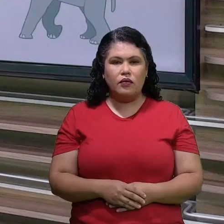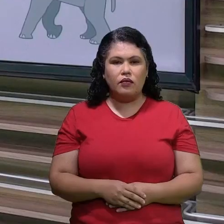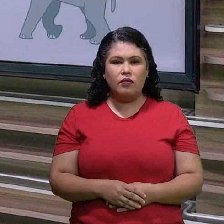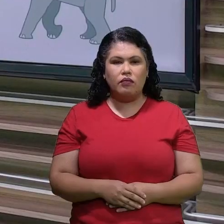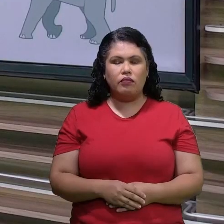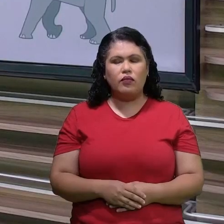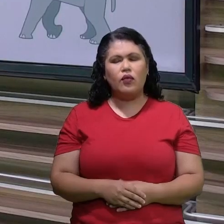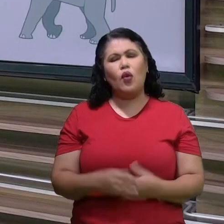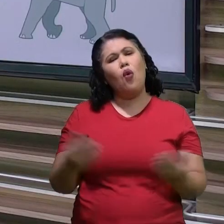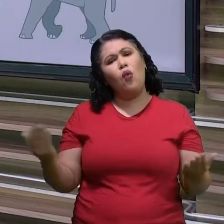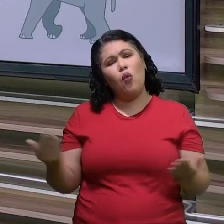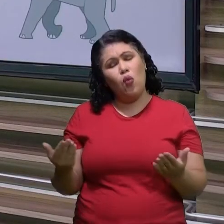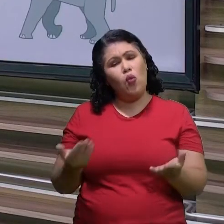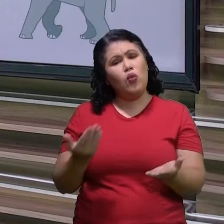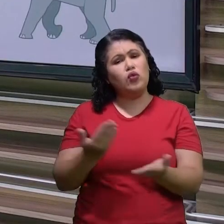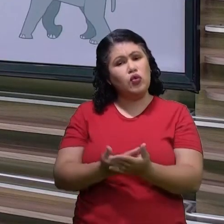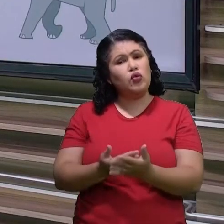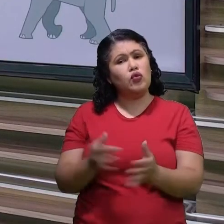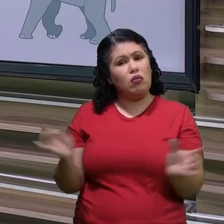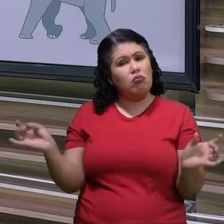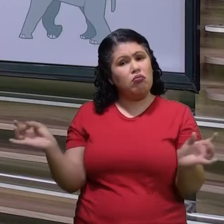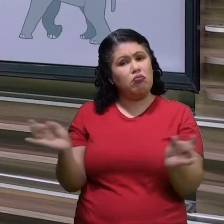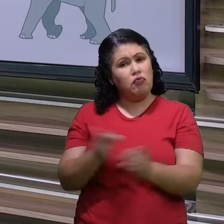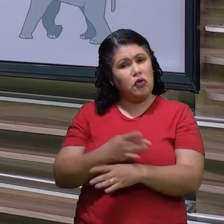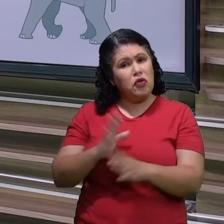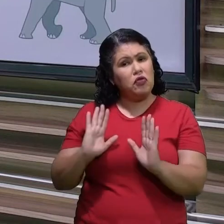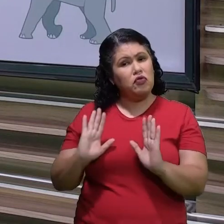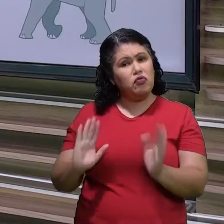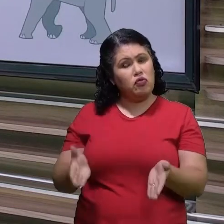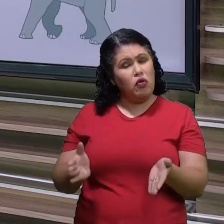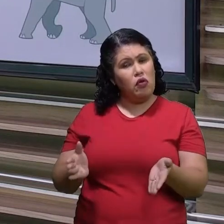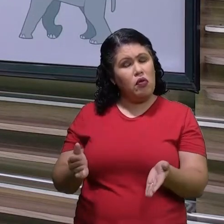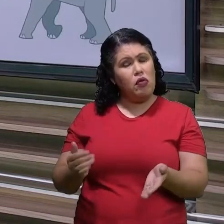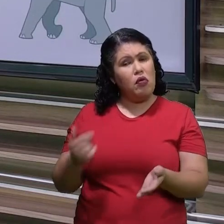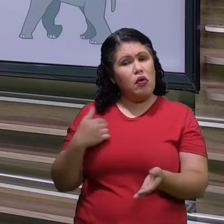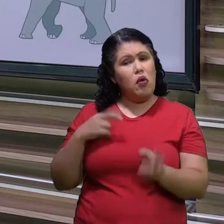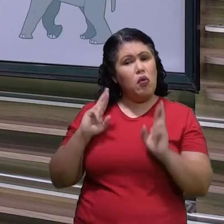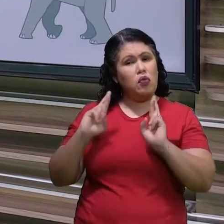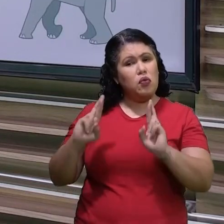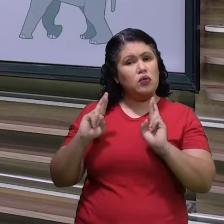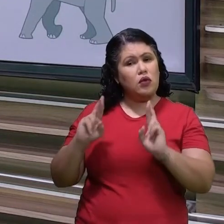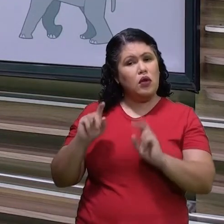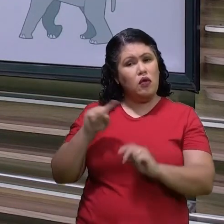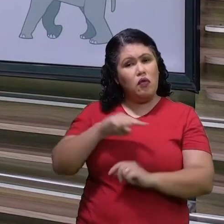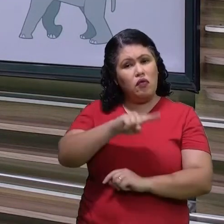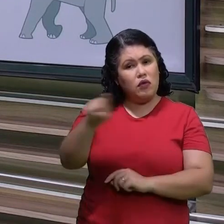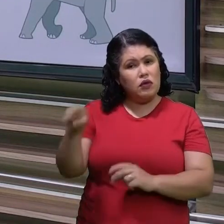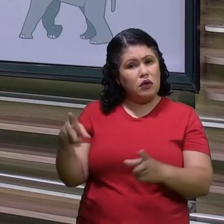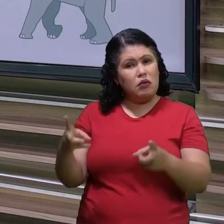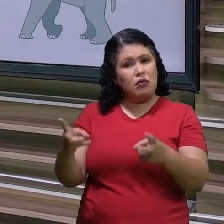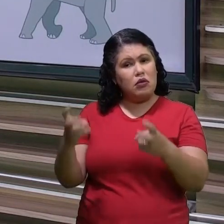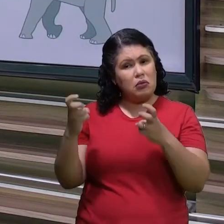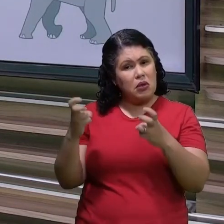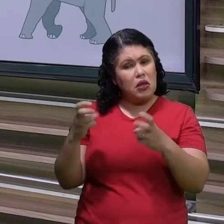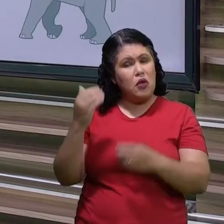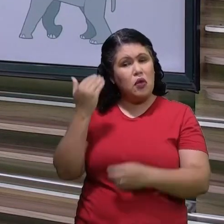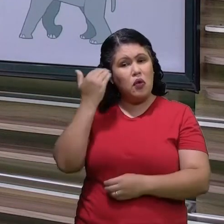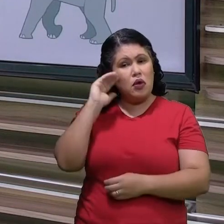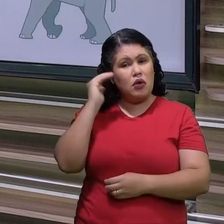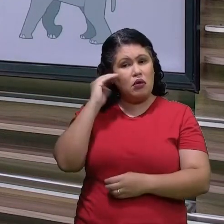Vamos lá, nossa aula de hoje, né? Eu acredito que vocês conseguiram perceber o conhecimento, esse conteúdo